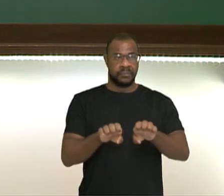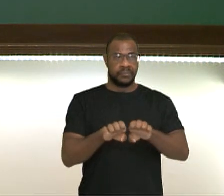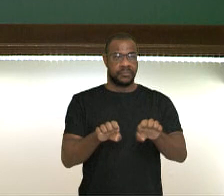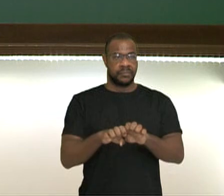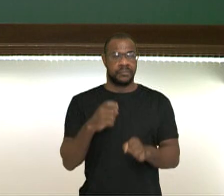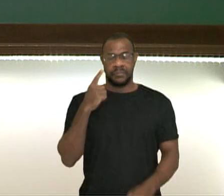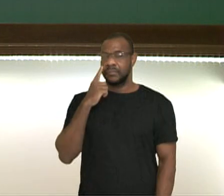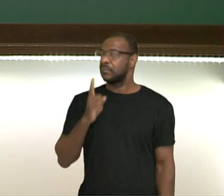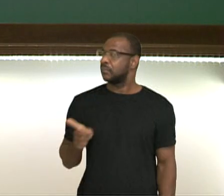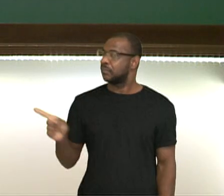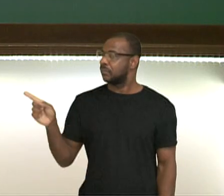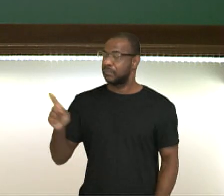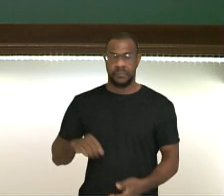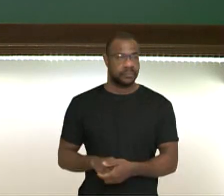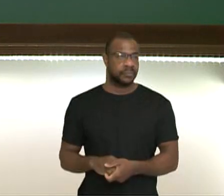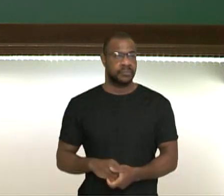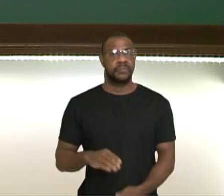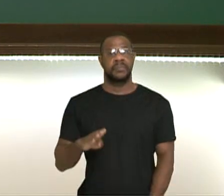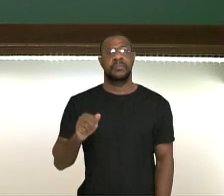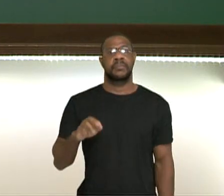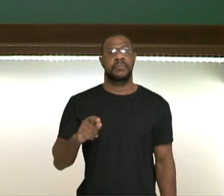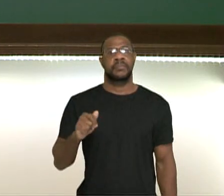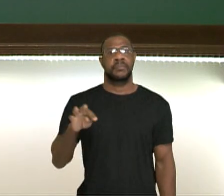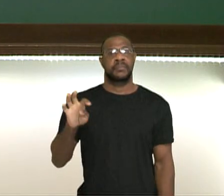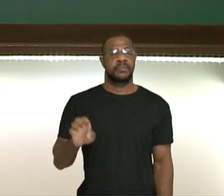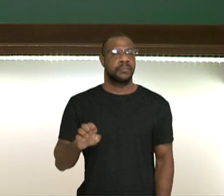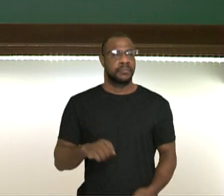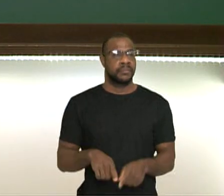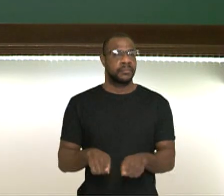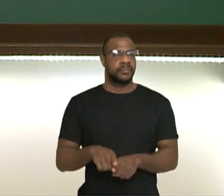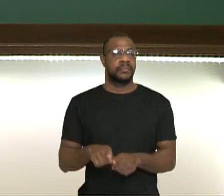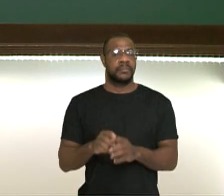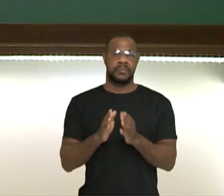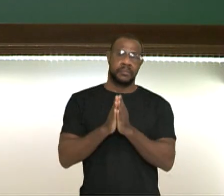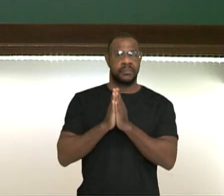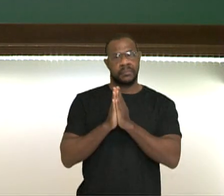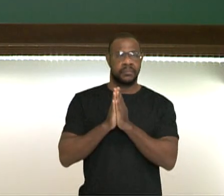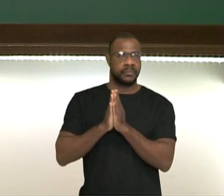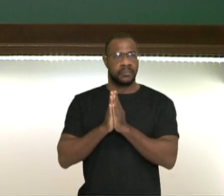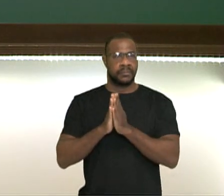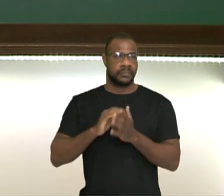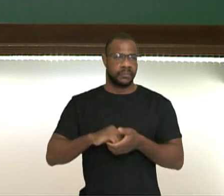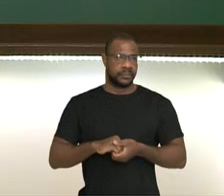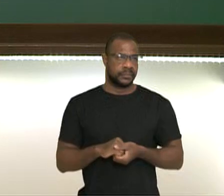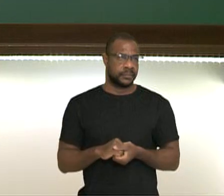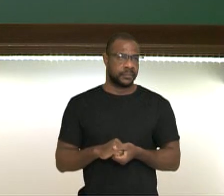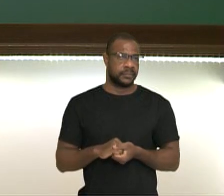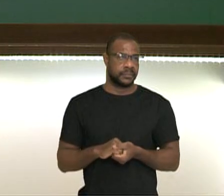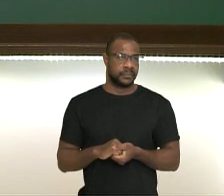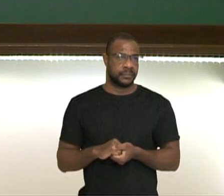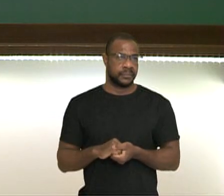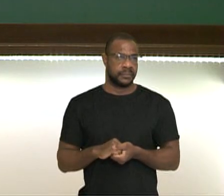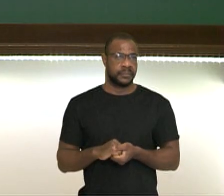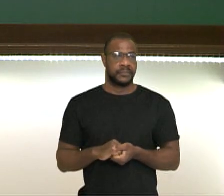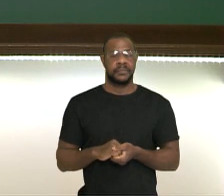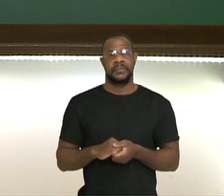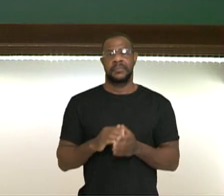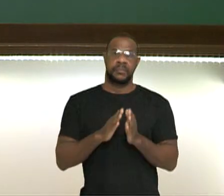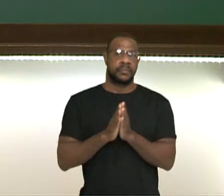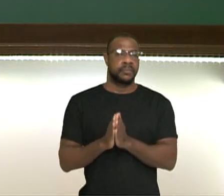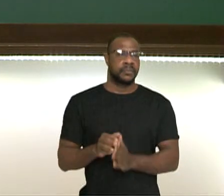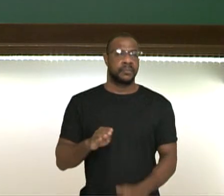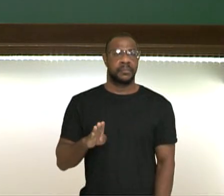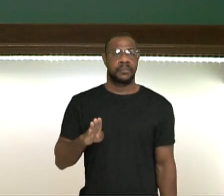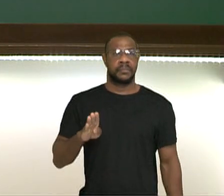né, o barbante, e aqui eu coloquei uma boneca Bayomi. O que é uma boneca Bayomi? A boneca Bayomi é uma